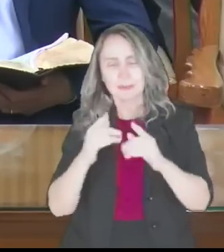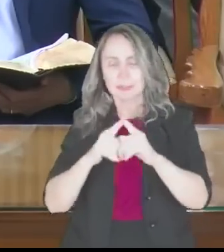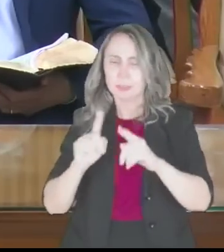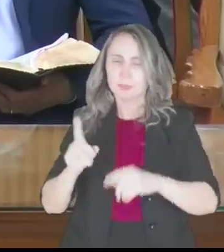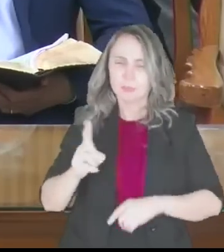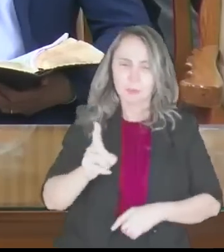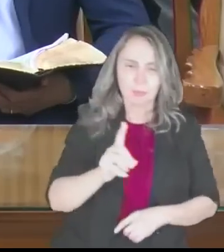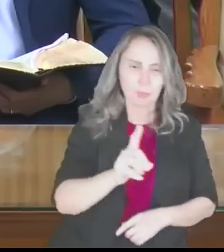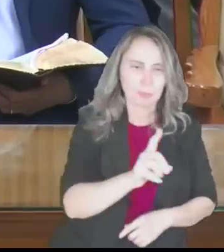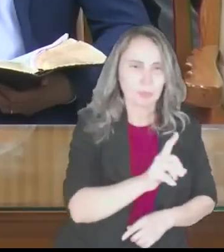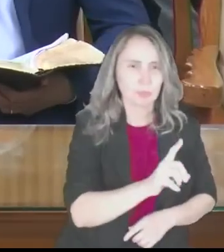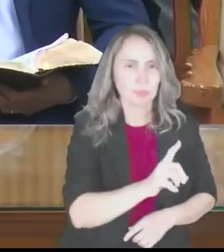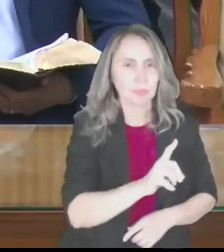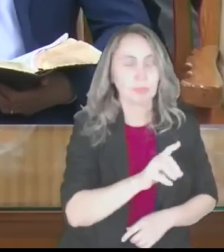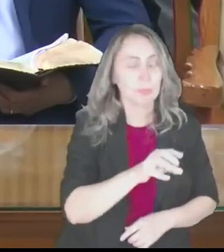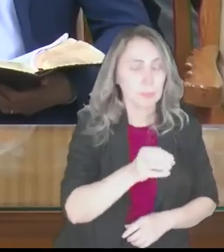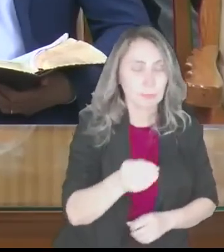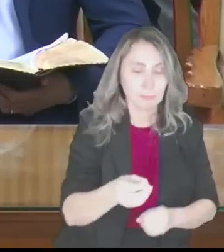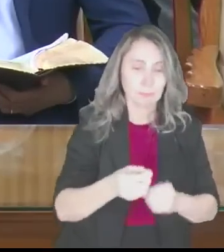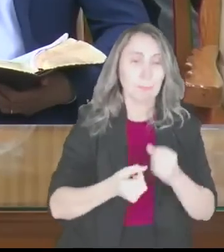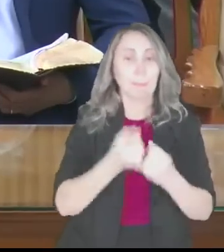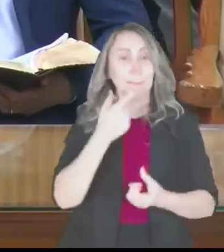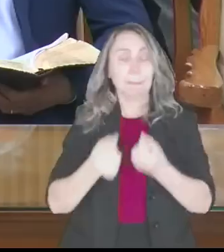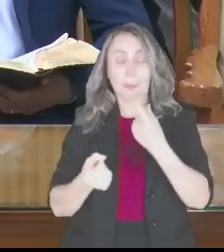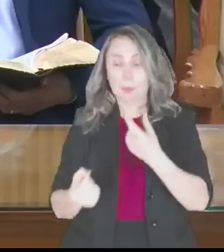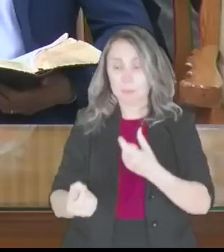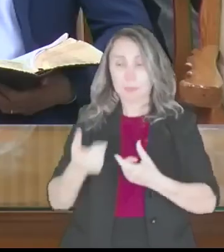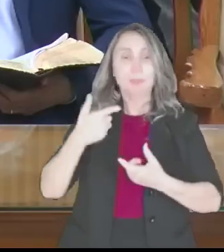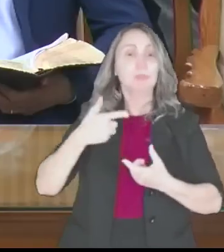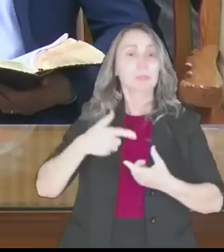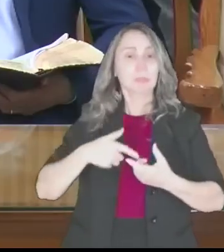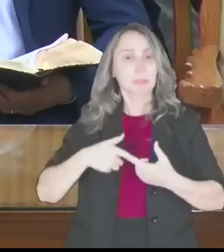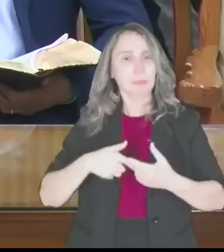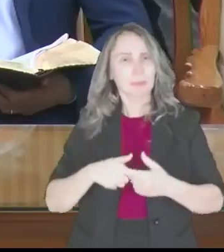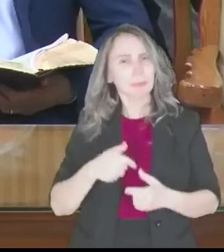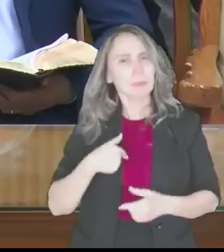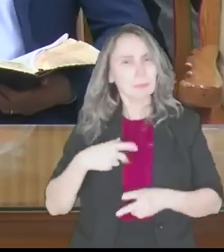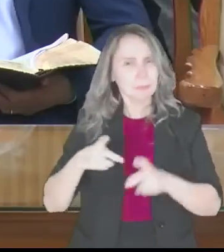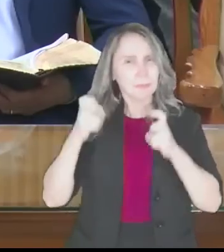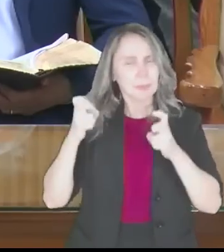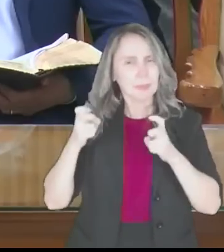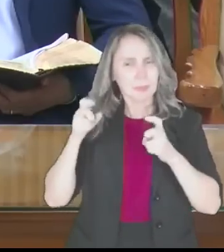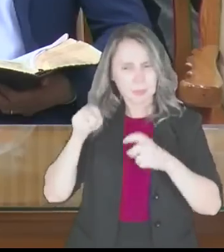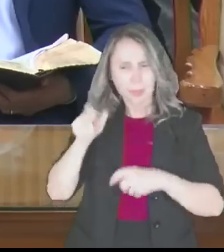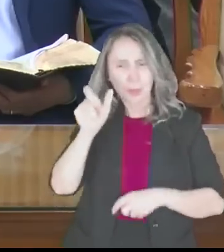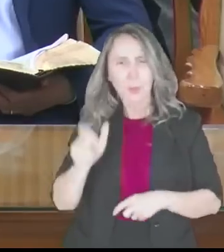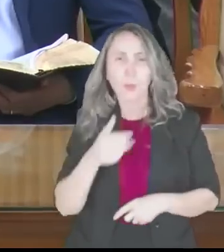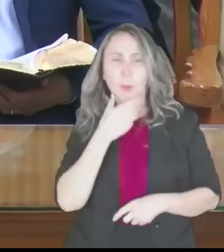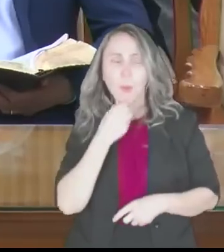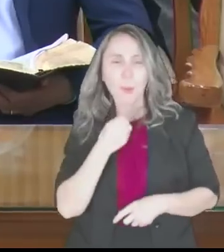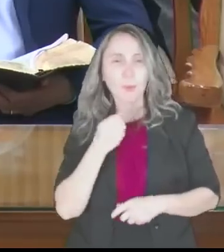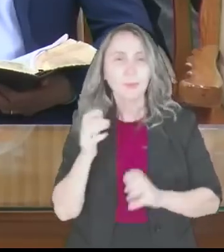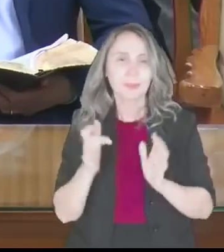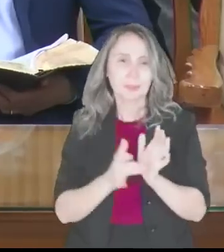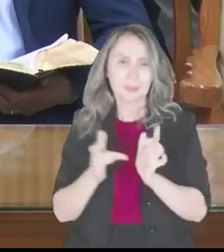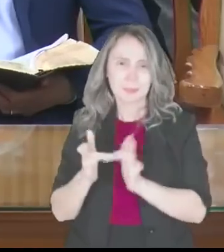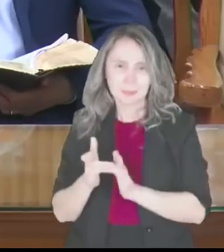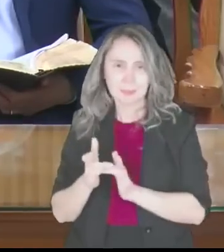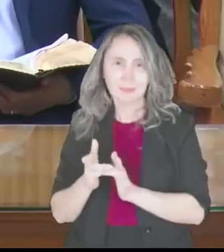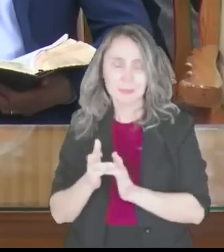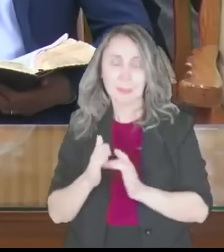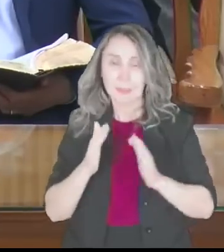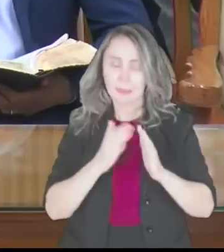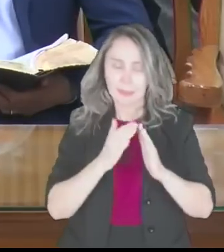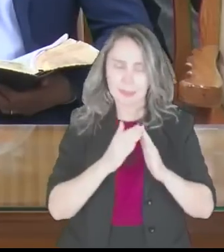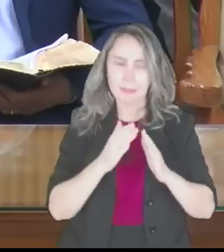lá algo e caía nos meus pés. E eu entendi que aquele homem de branco era Jesus e que aquelas 7 casinhas eram 7 congregações. Eu disse, pastor Alberto,